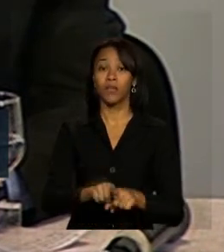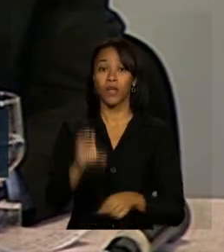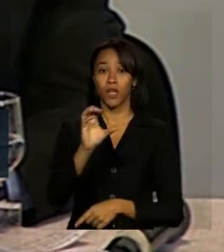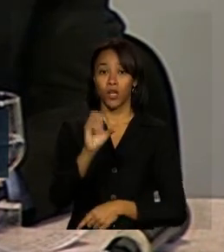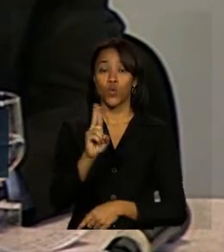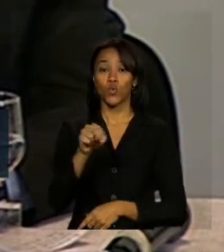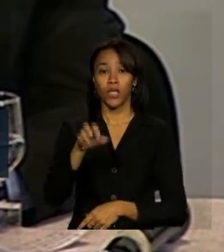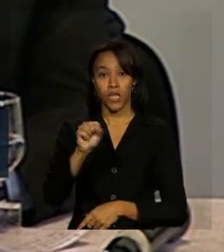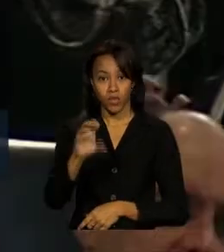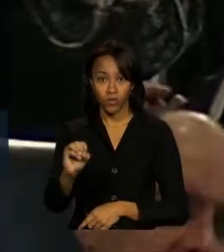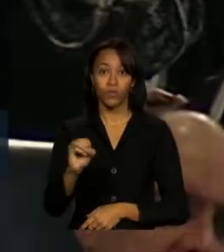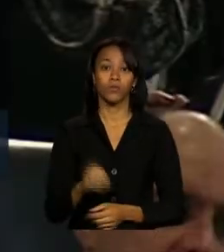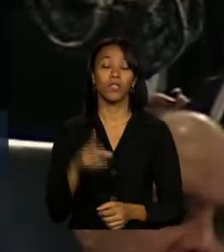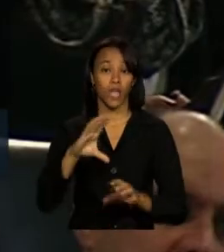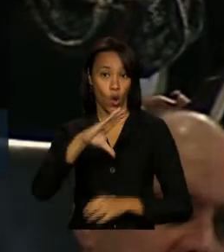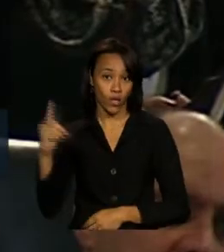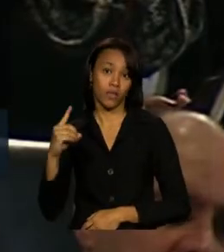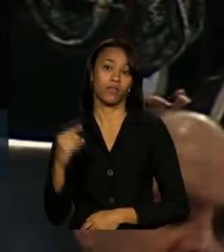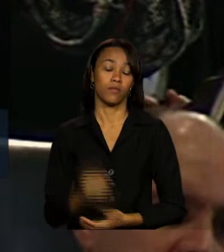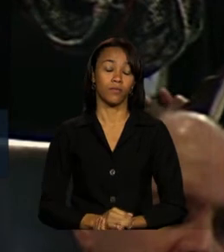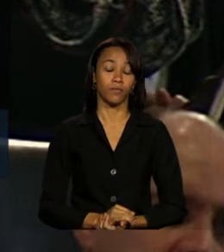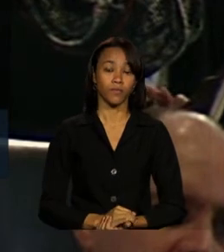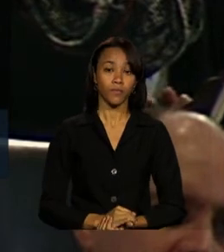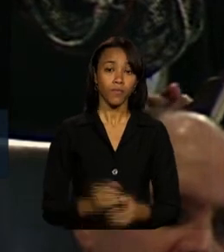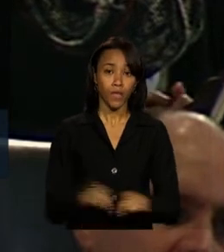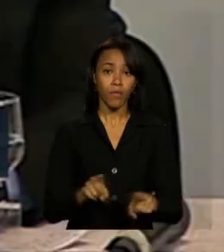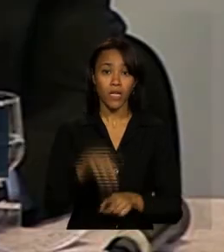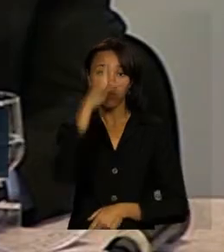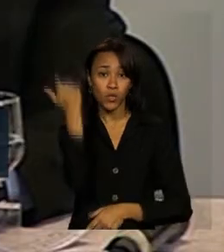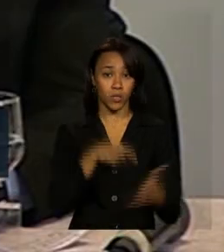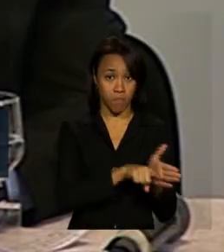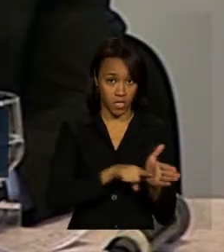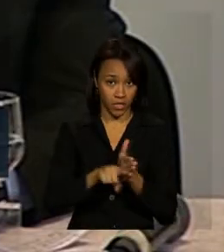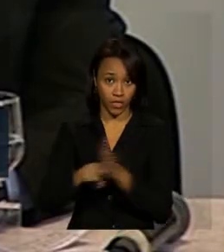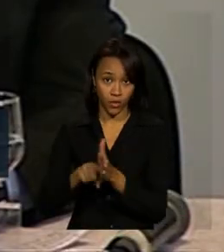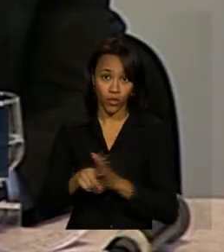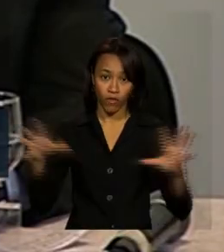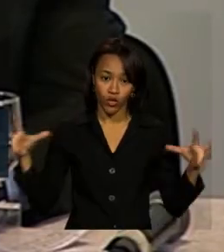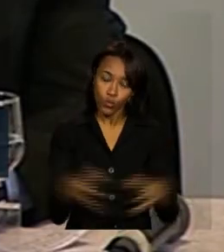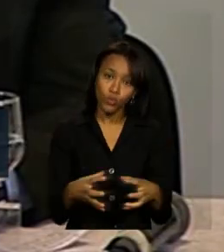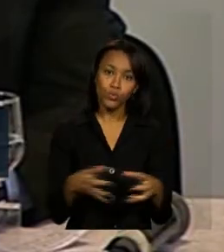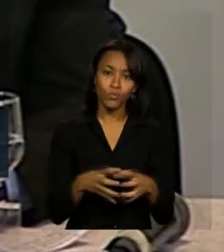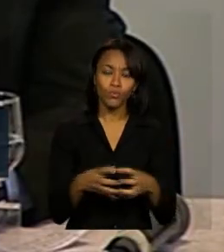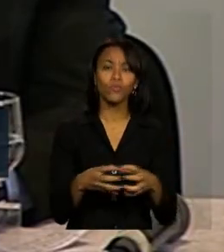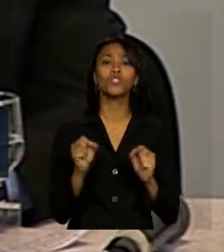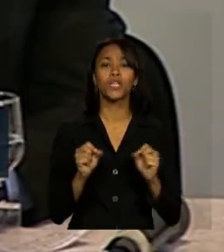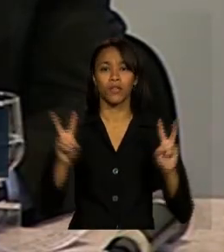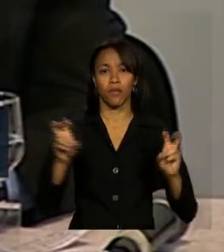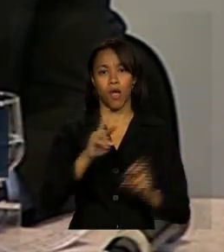do senhor Ali Moussaie, também aos pesquisadores que compõem o comitê do programa da Rota do